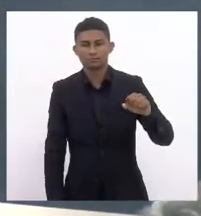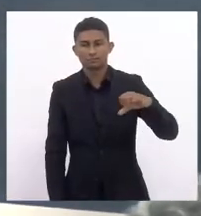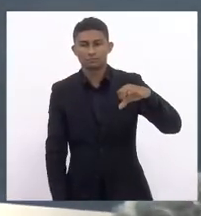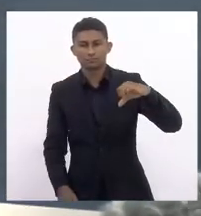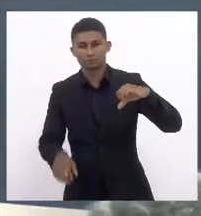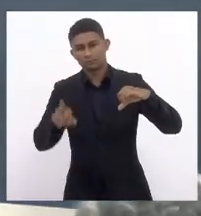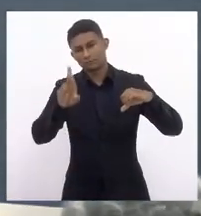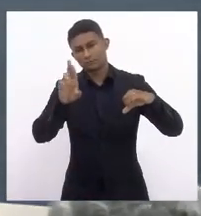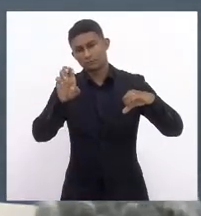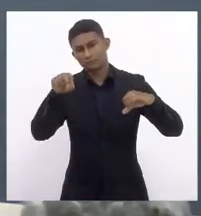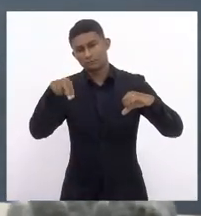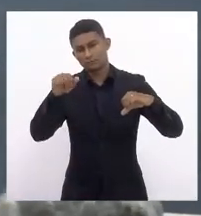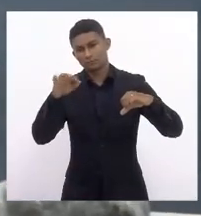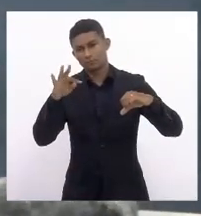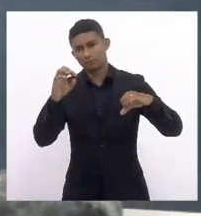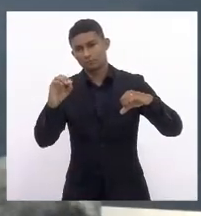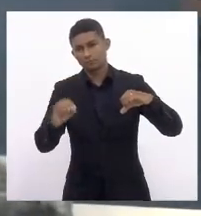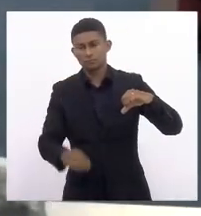Renata Souza,